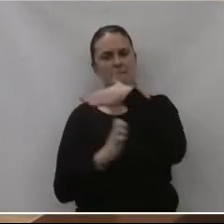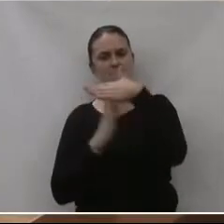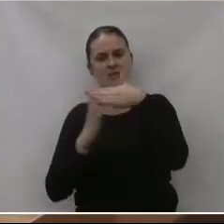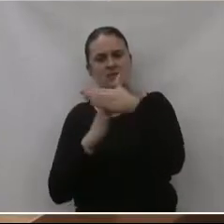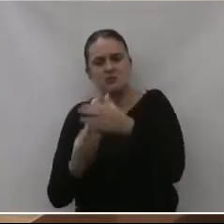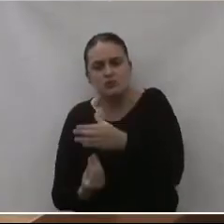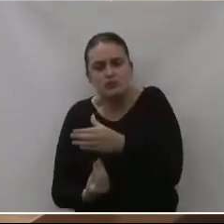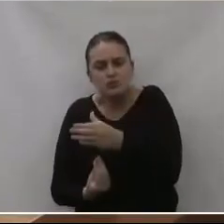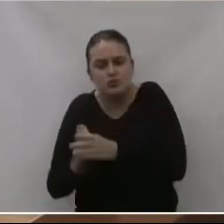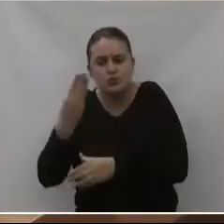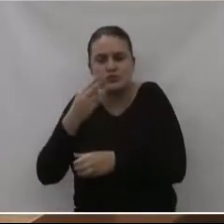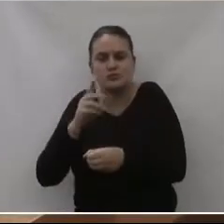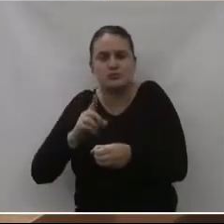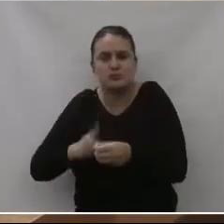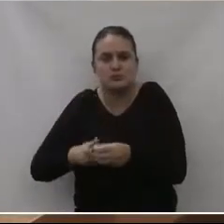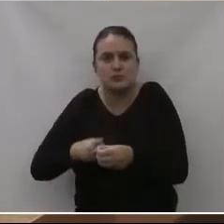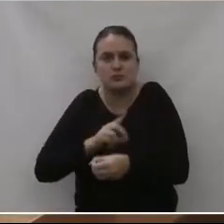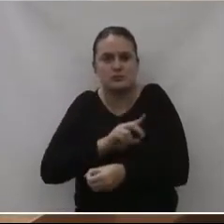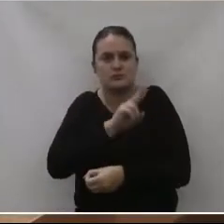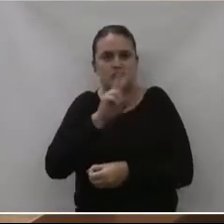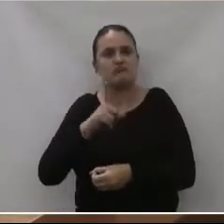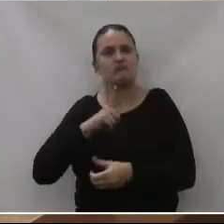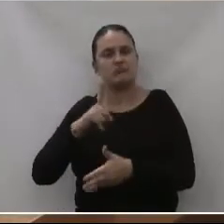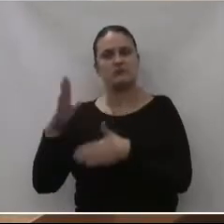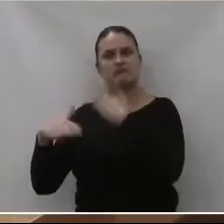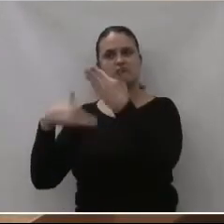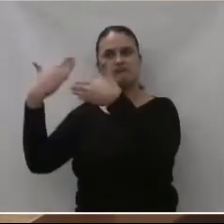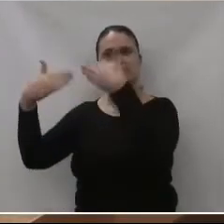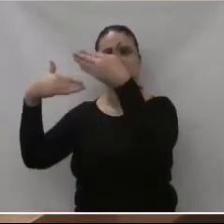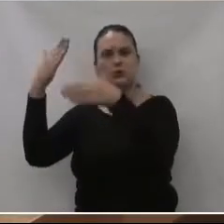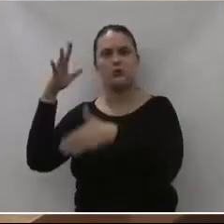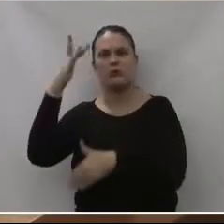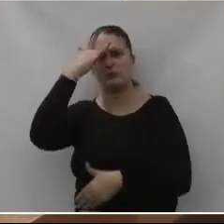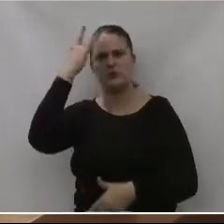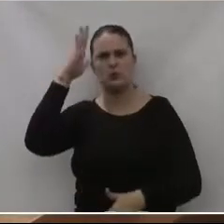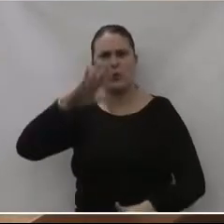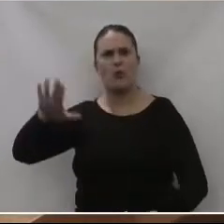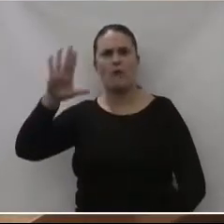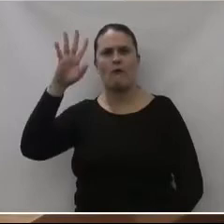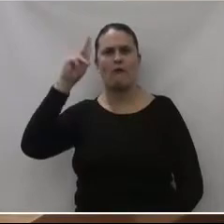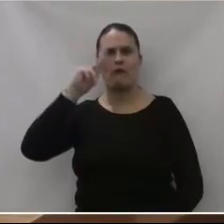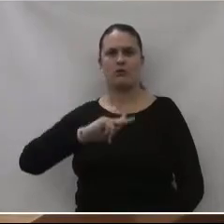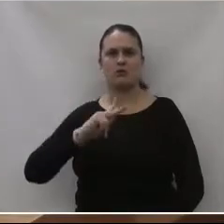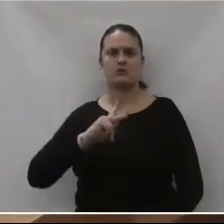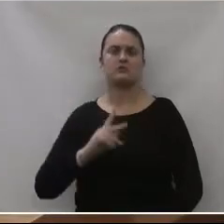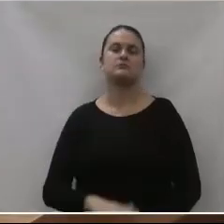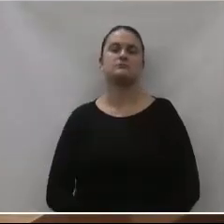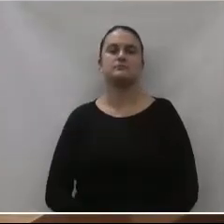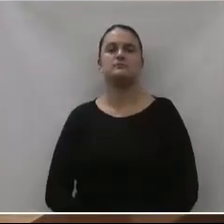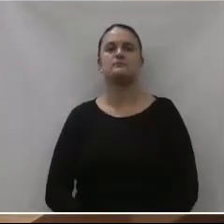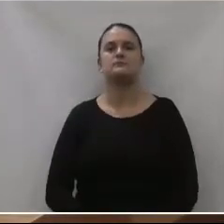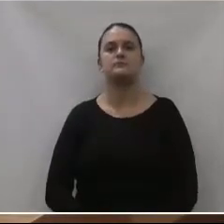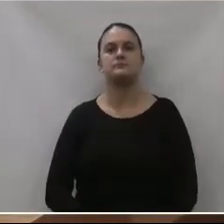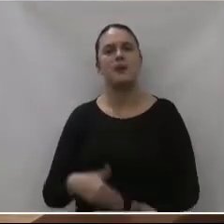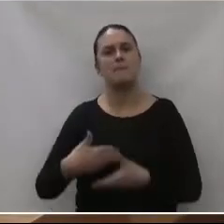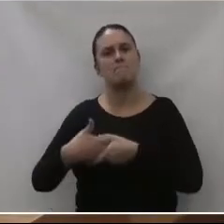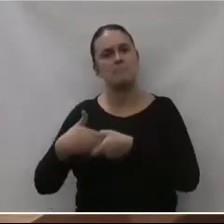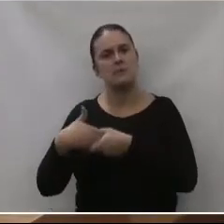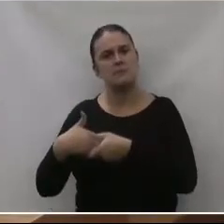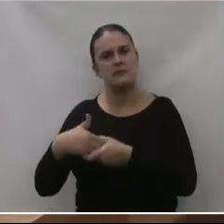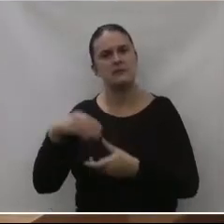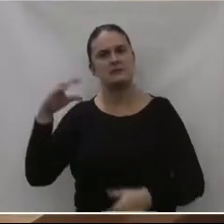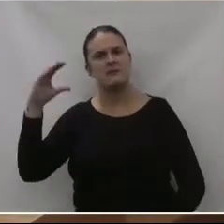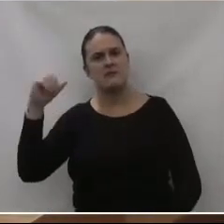aqui também já está despontando a nível nacional. 182 empresas, sexto colocado. Parabéns aos